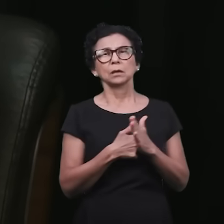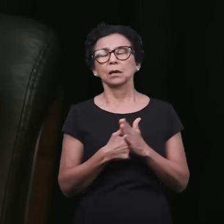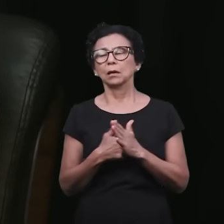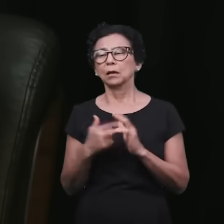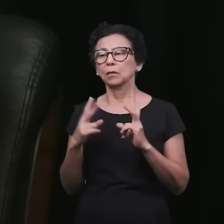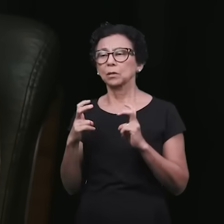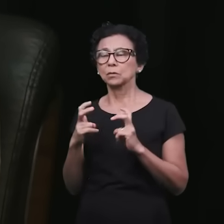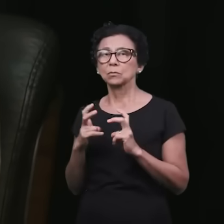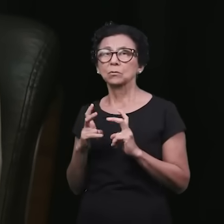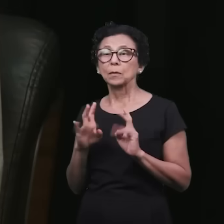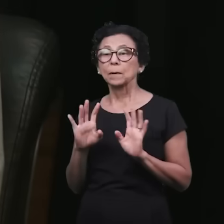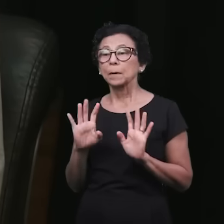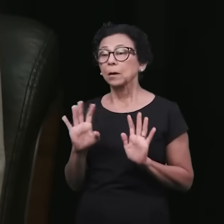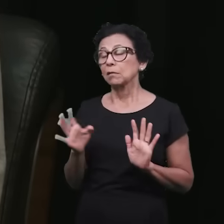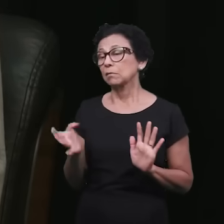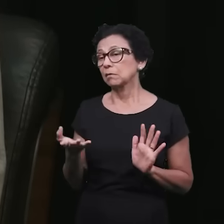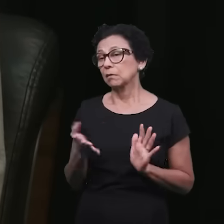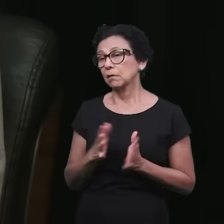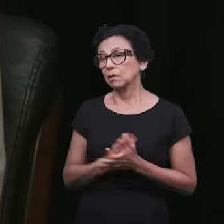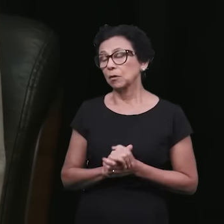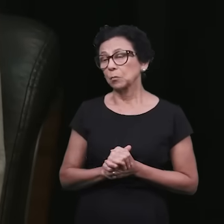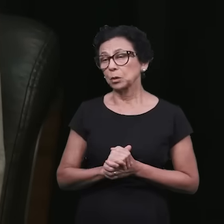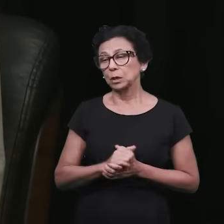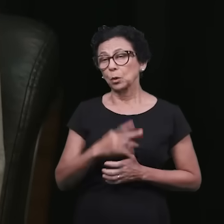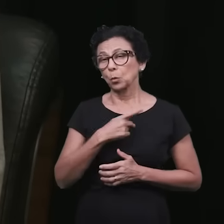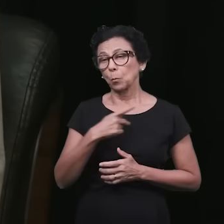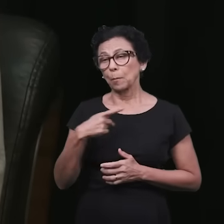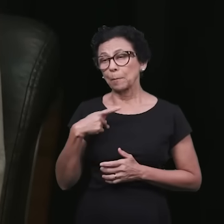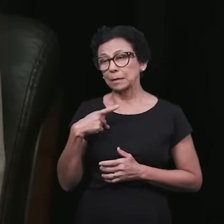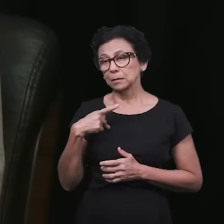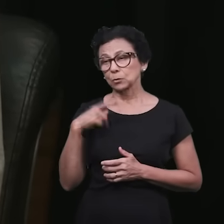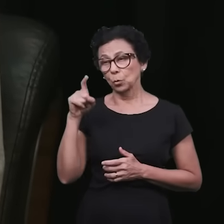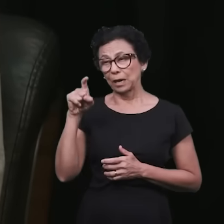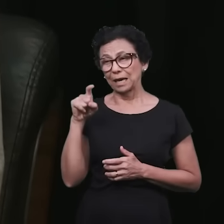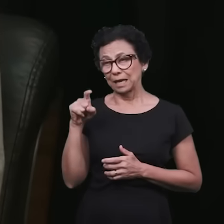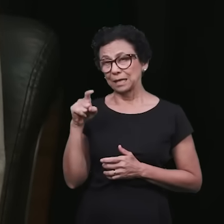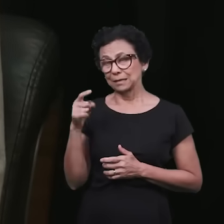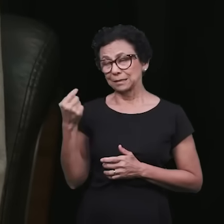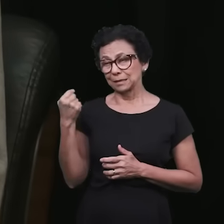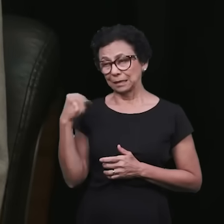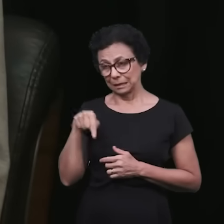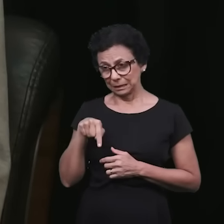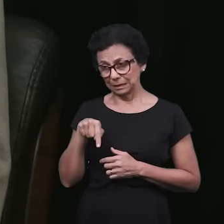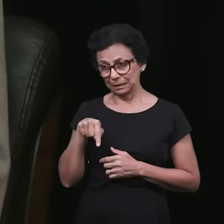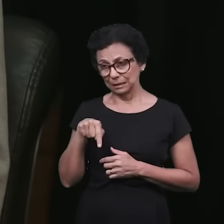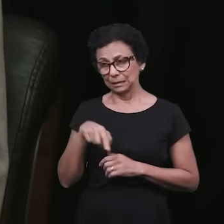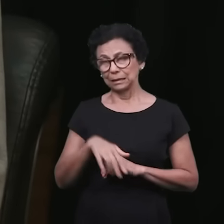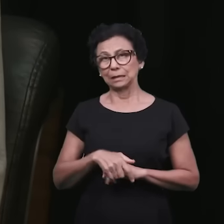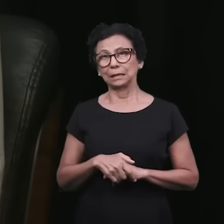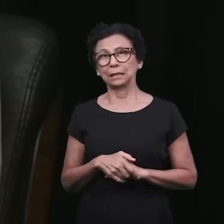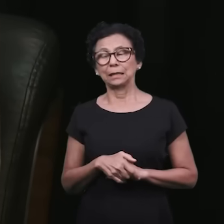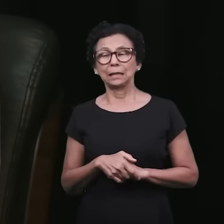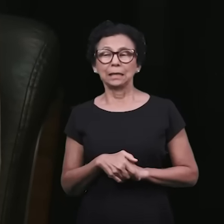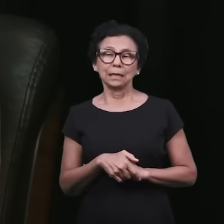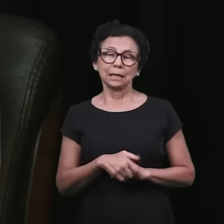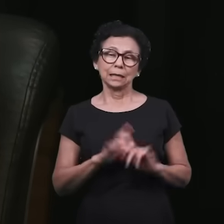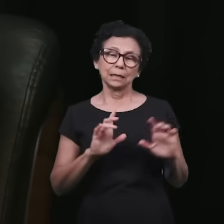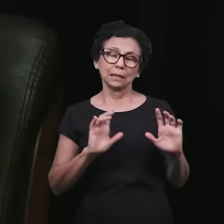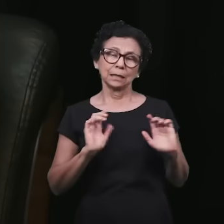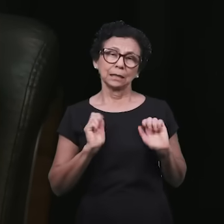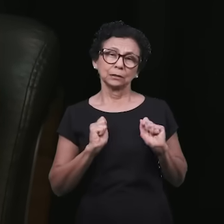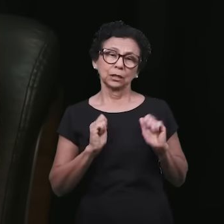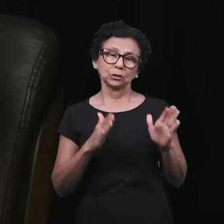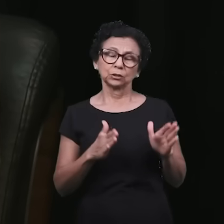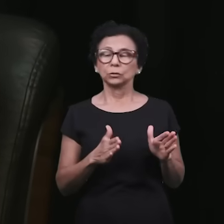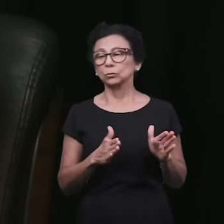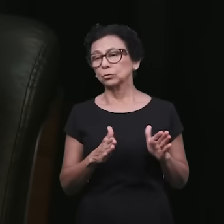no ministério anterior... Eu falei, como assim? Não, porque o ministério anterior era assim, agora como o senhor for, não, peraí.